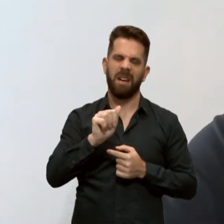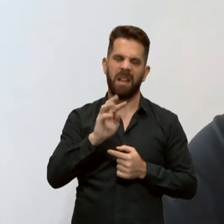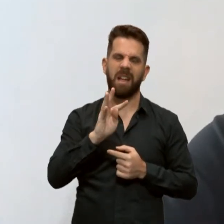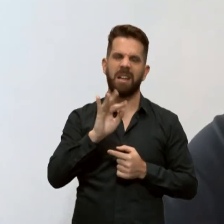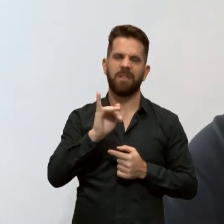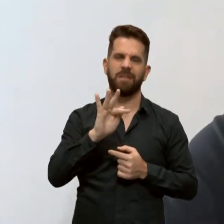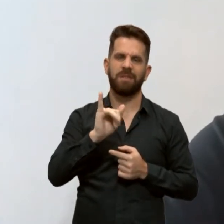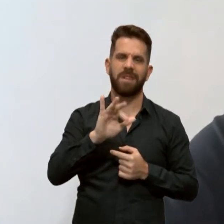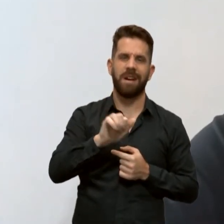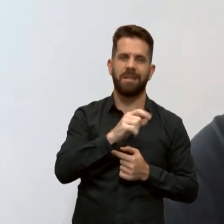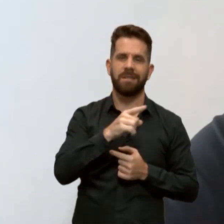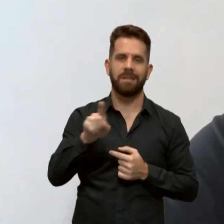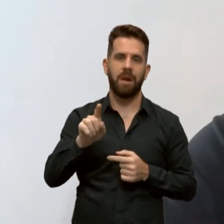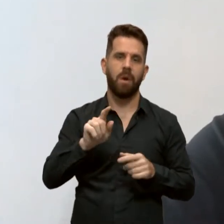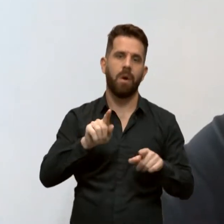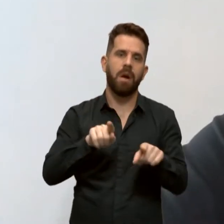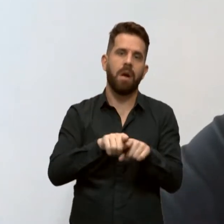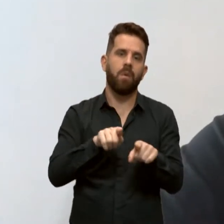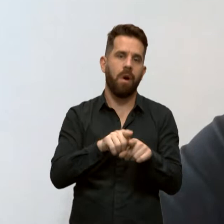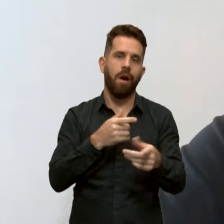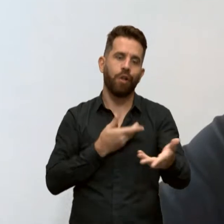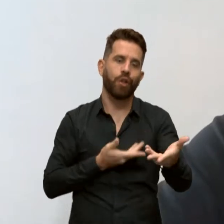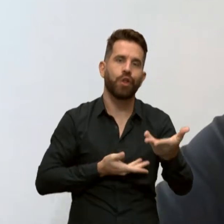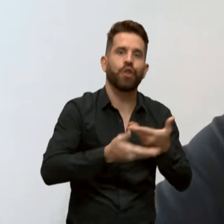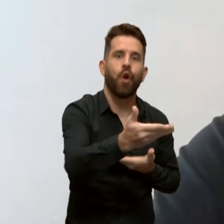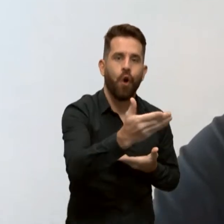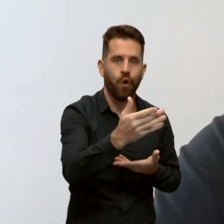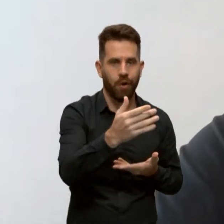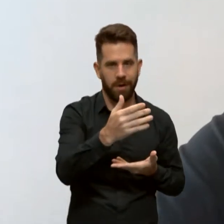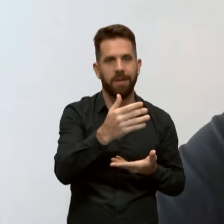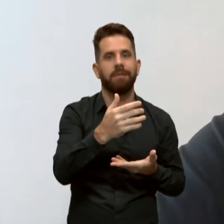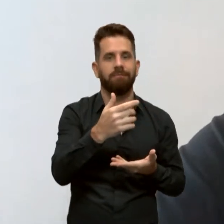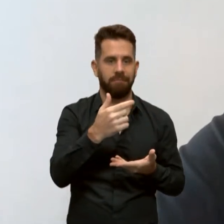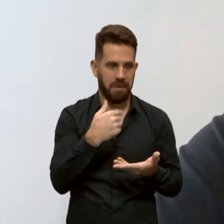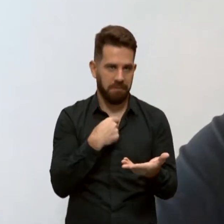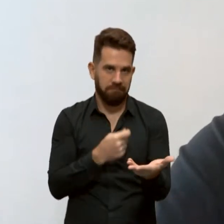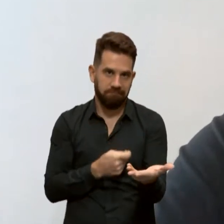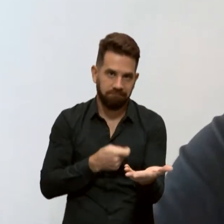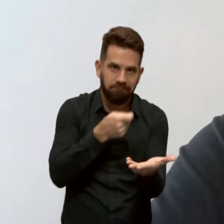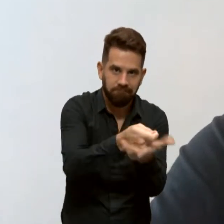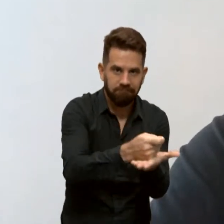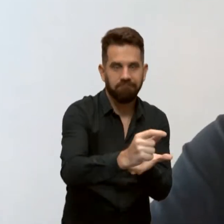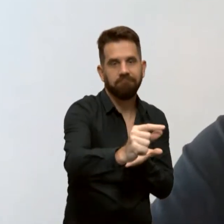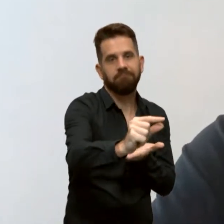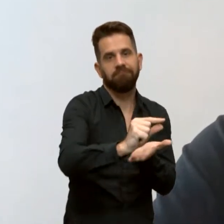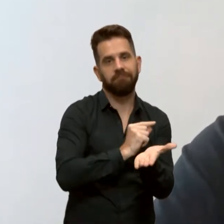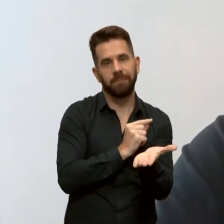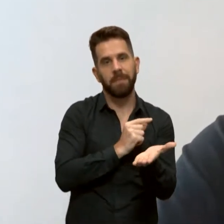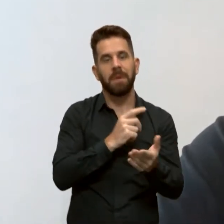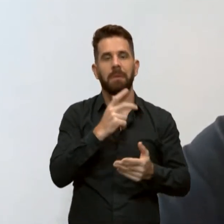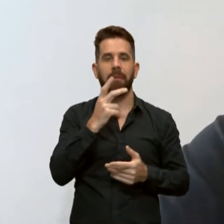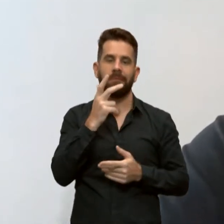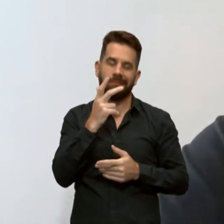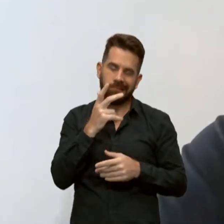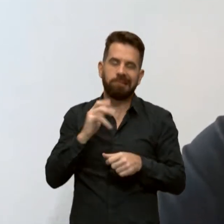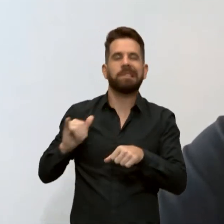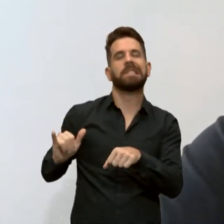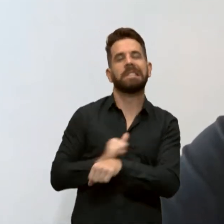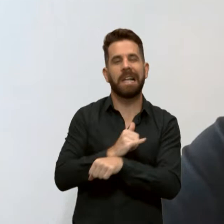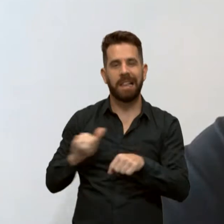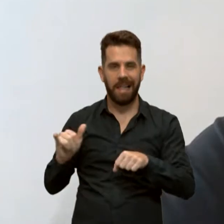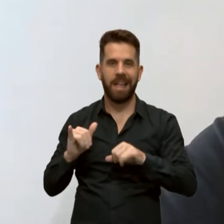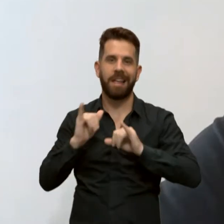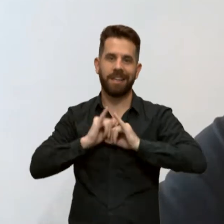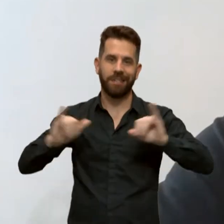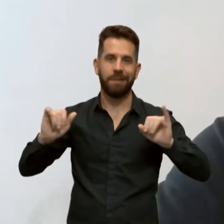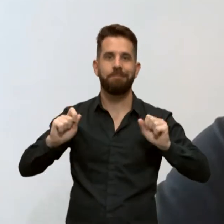algo em troca. Então, é uma roupagem nova de uma ação promocional, como a gente já